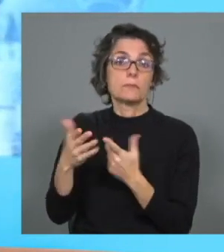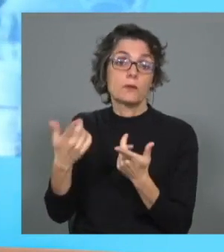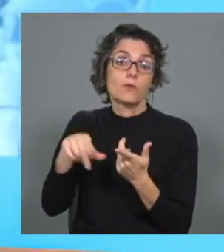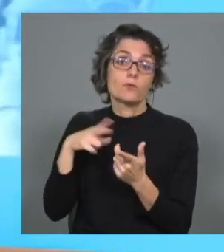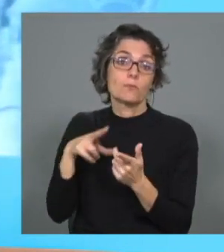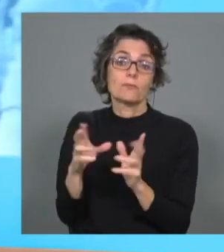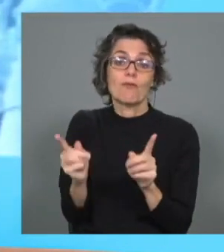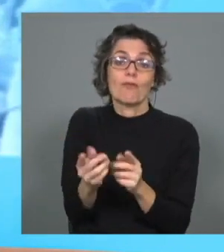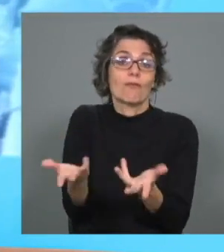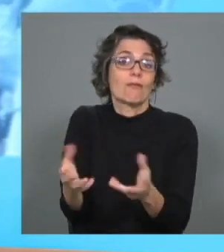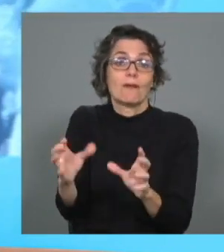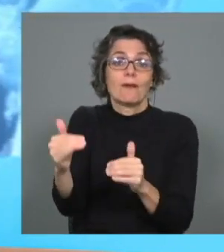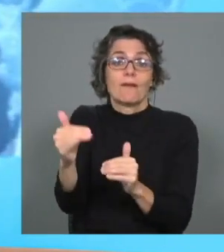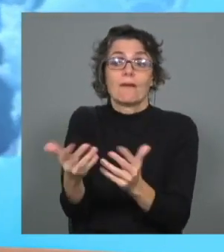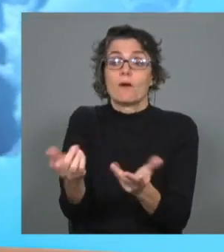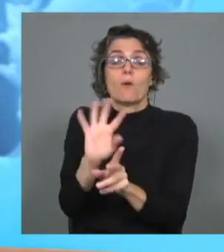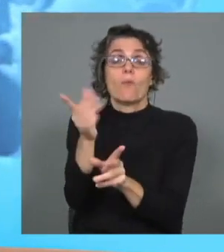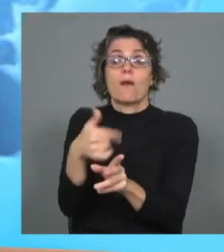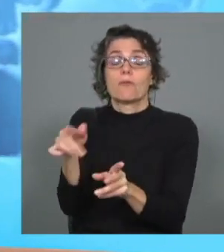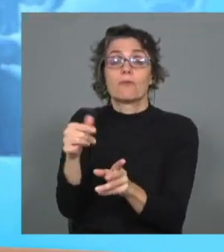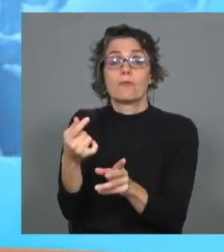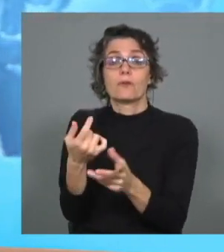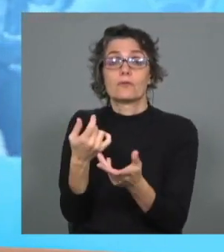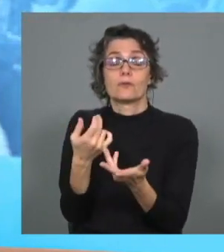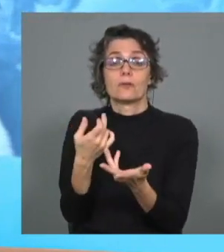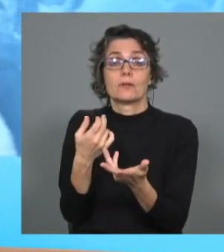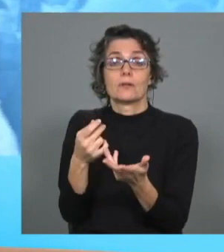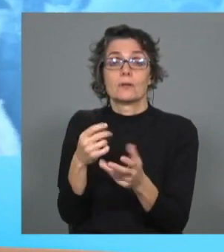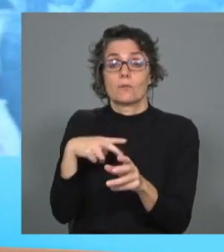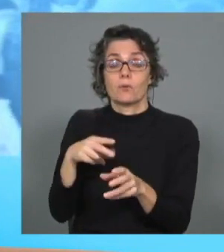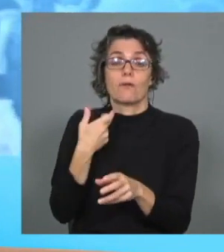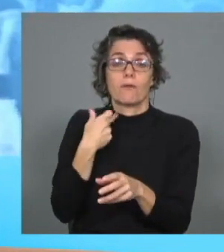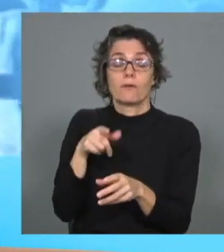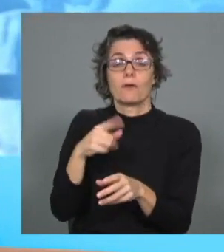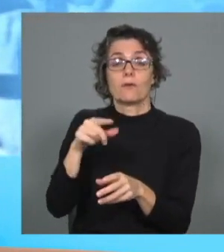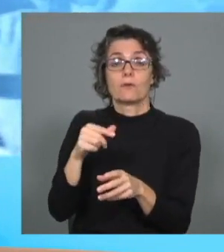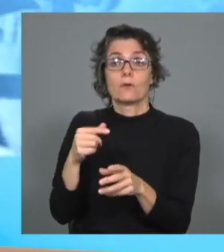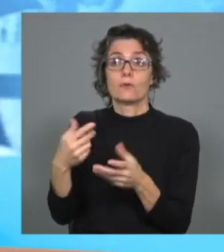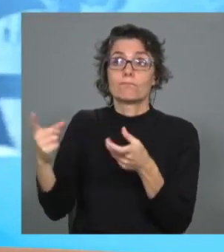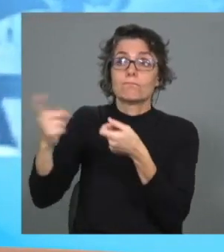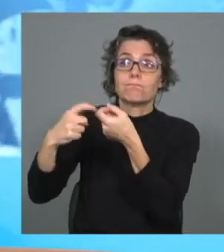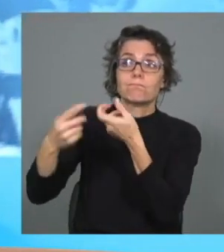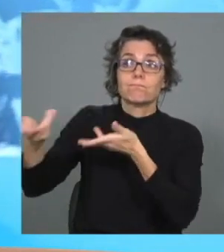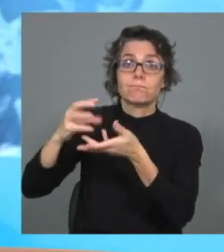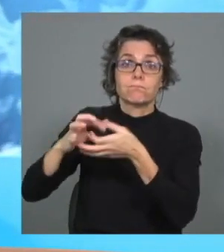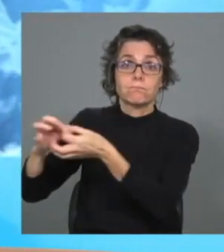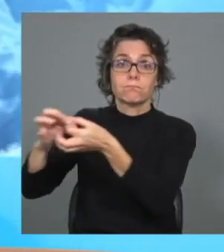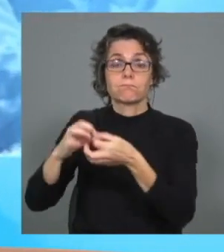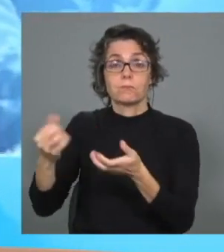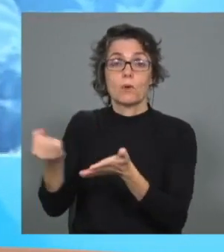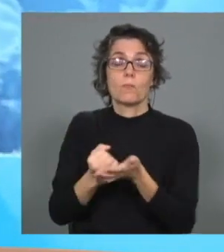pequenos e, portanto, quando chega a altura de, por exemplo, assumirmos mais cooperação com os países em desenvolvimento, mais apoio aos PALOP, por